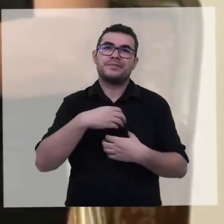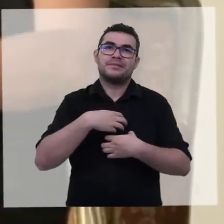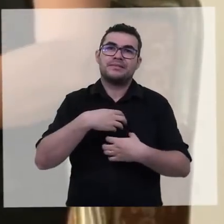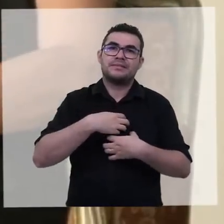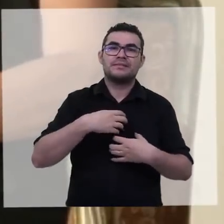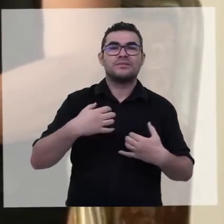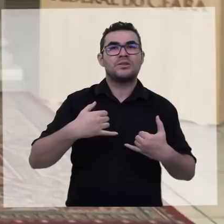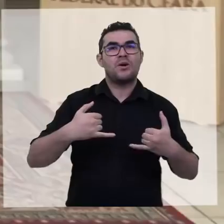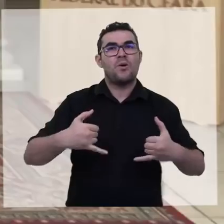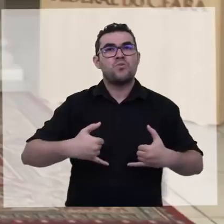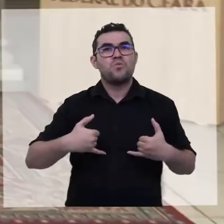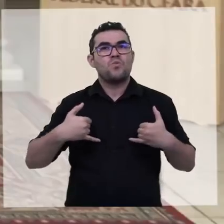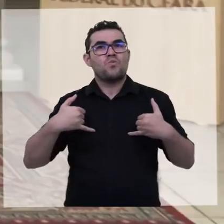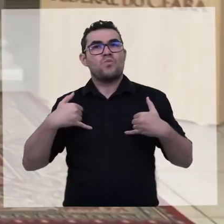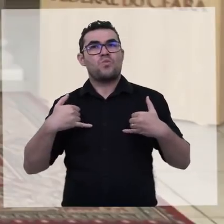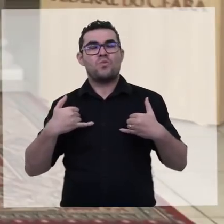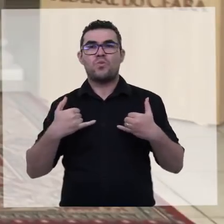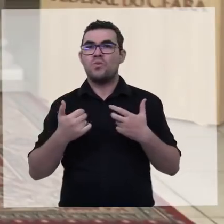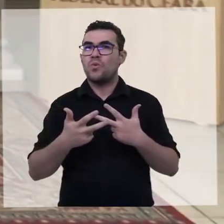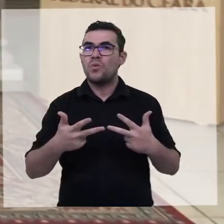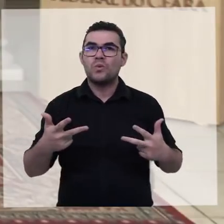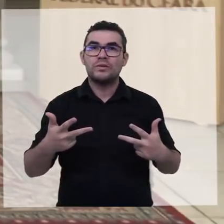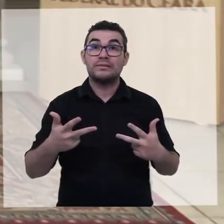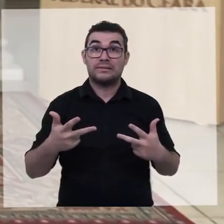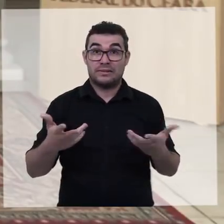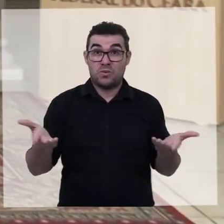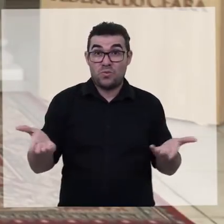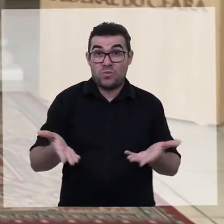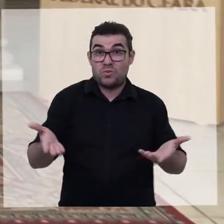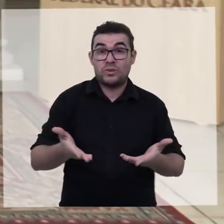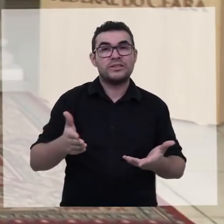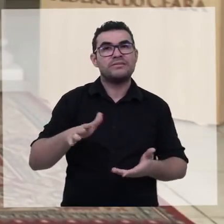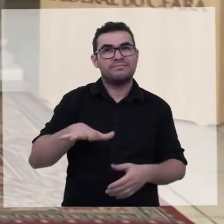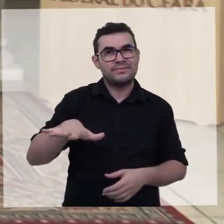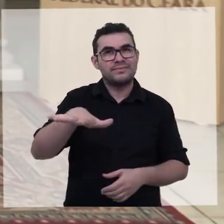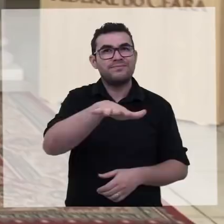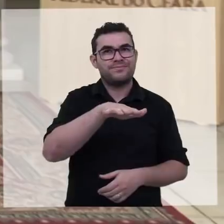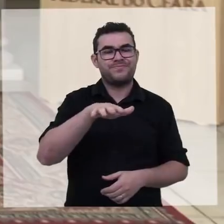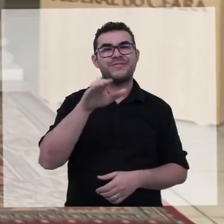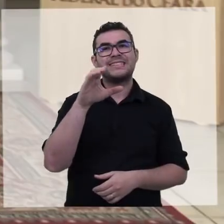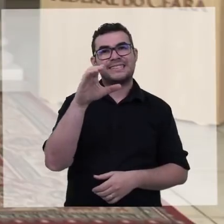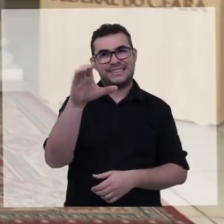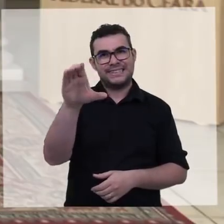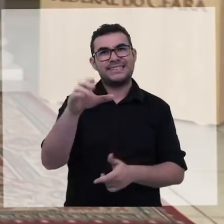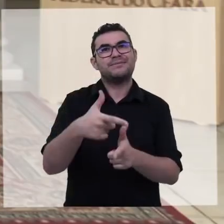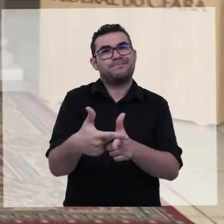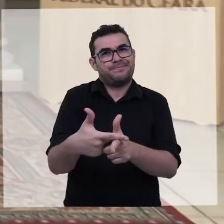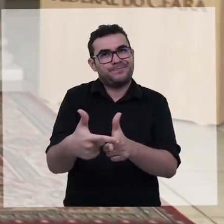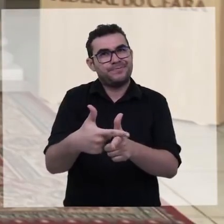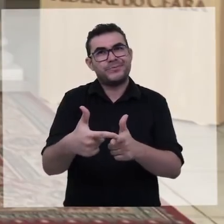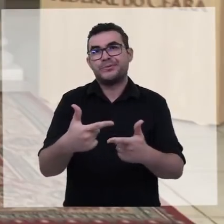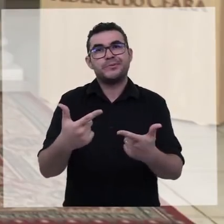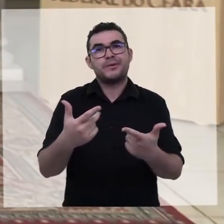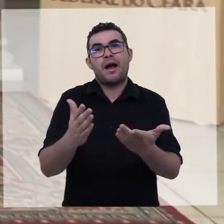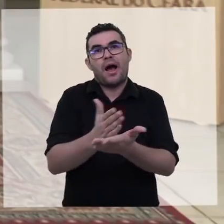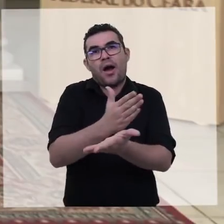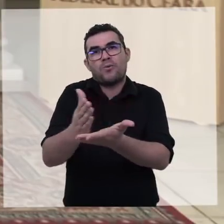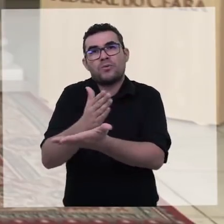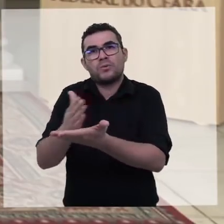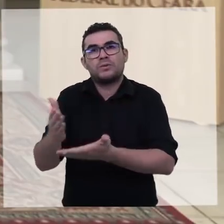e negativos do ser humano, desse problema que a ciência vive hoje, dessa necessidade